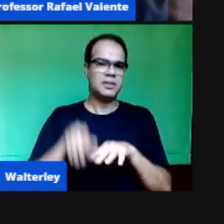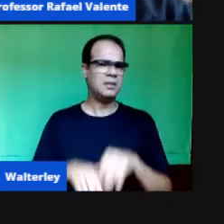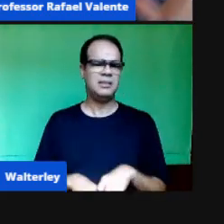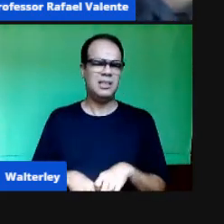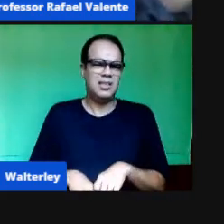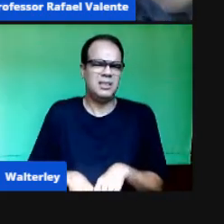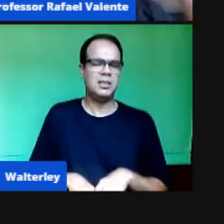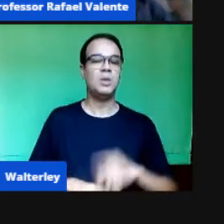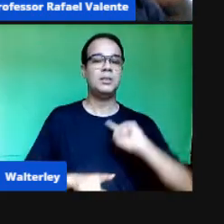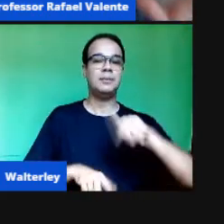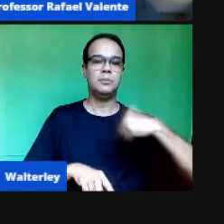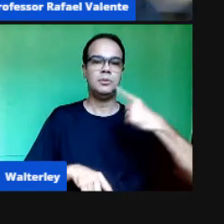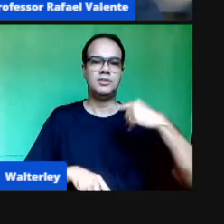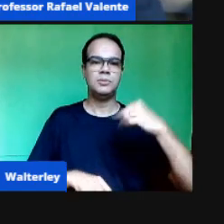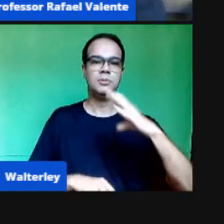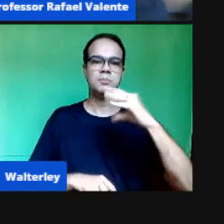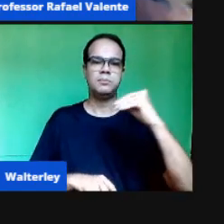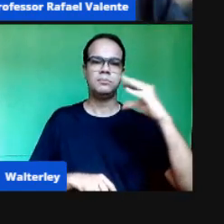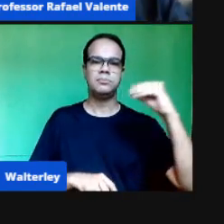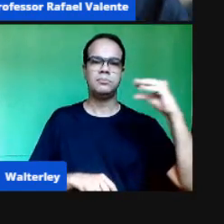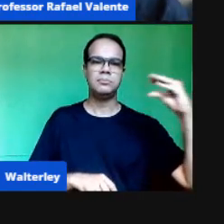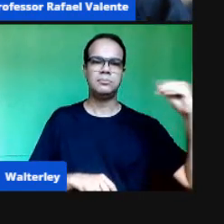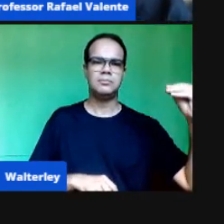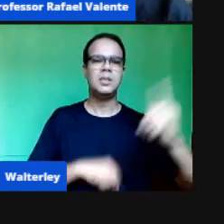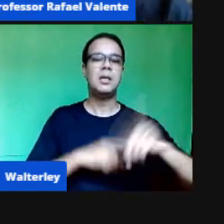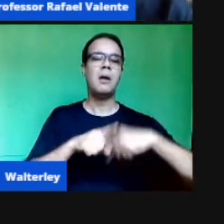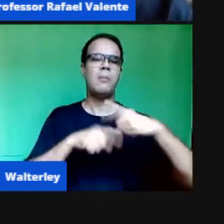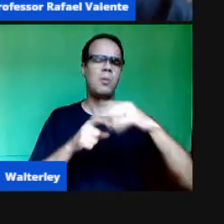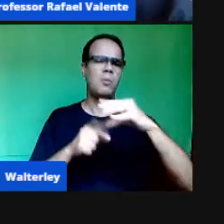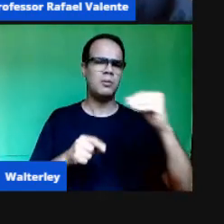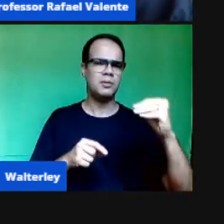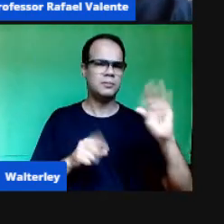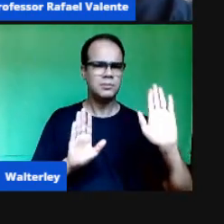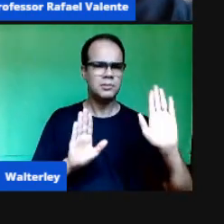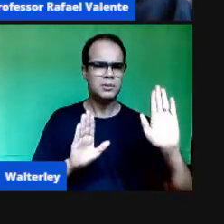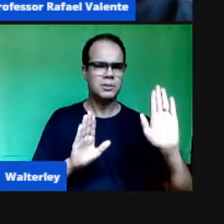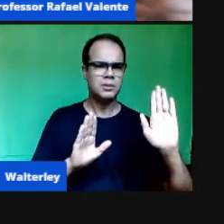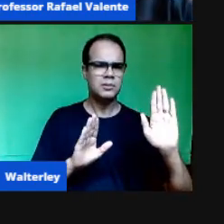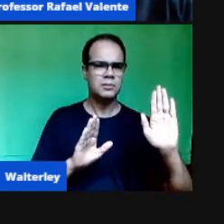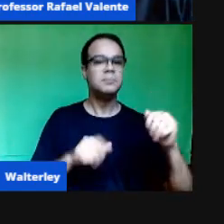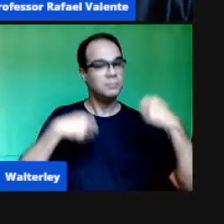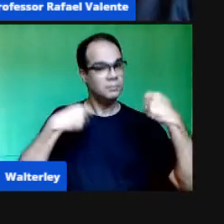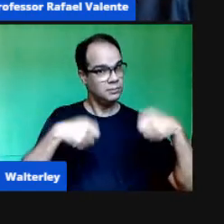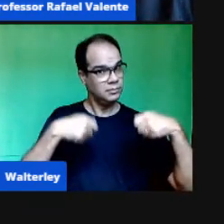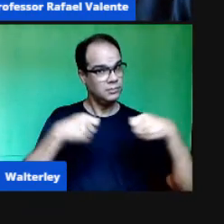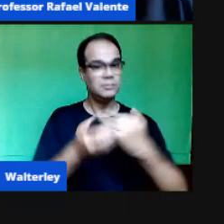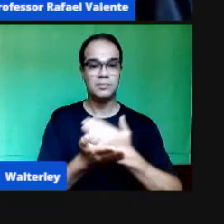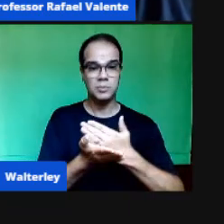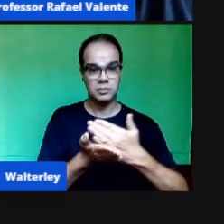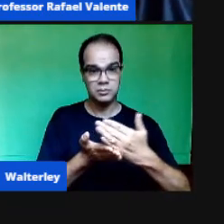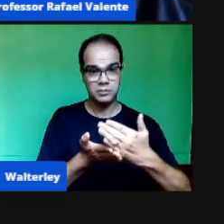procrastinar aquilo que eu acredito que vai me fazer bem. Então, por que não começar com isso, né? Mais um?